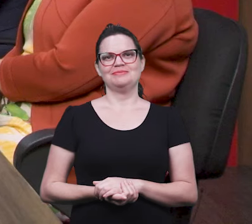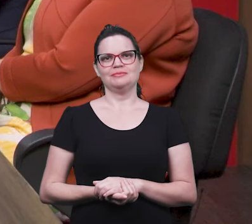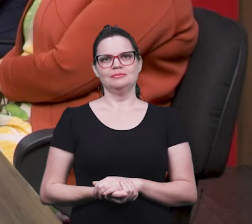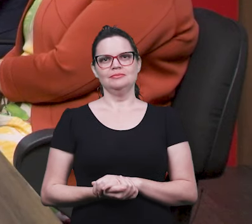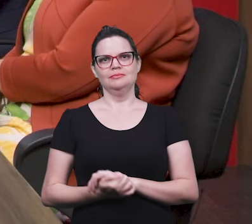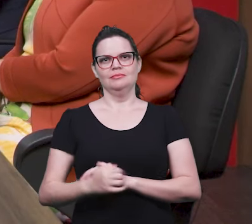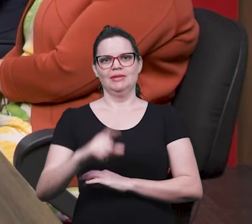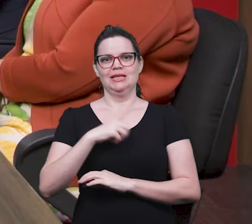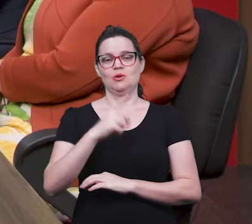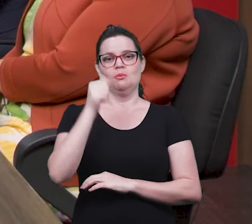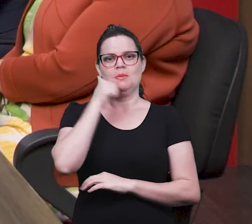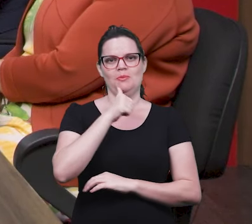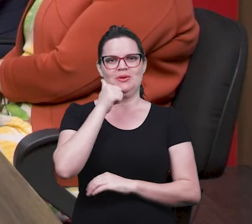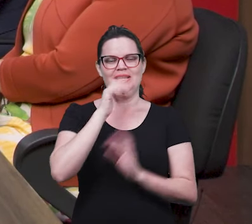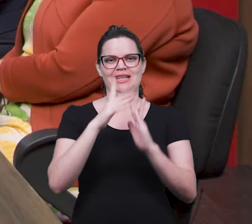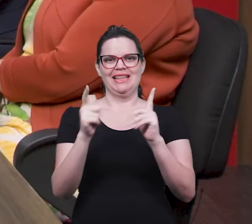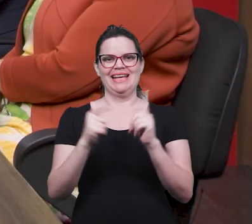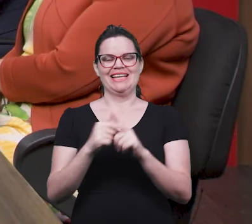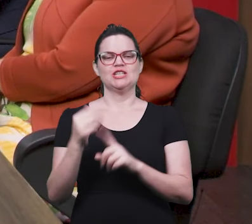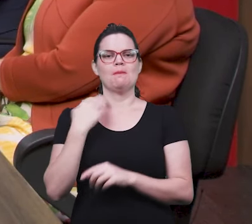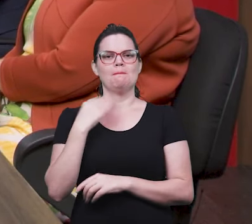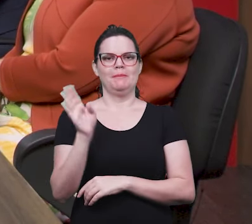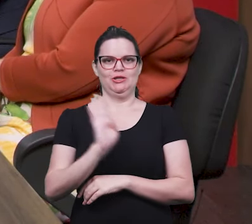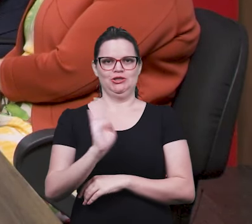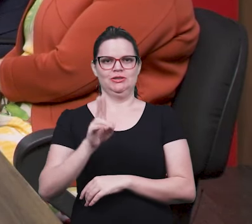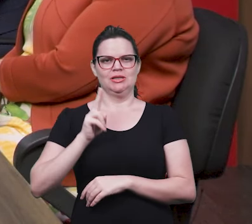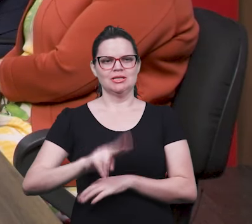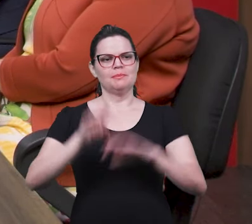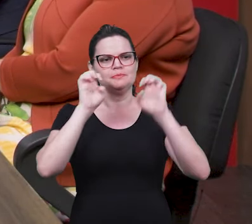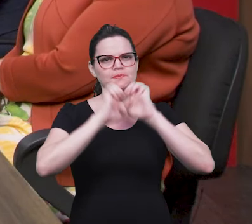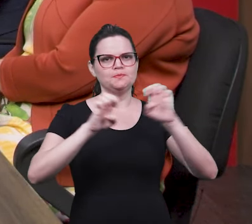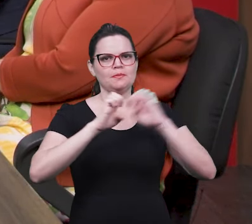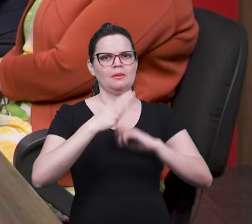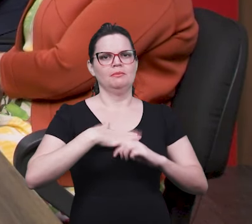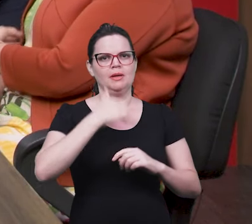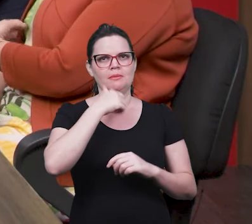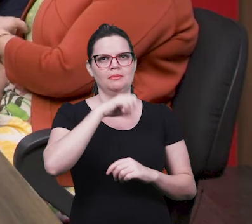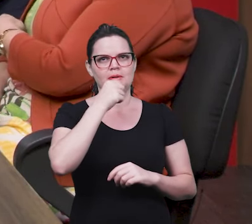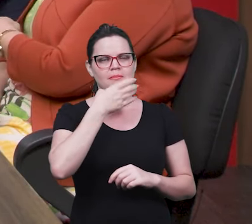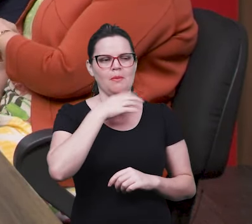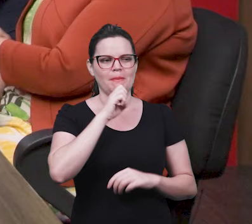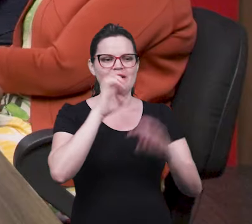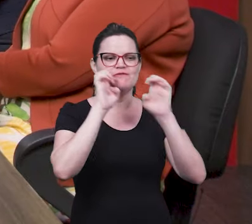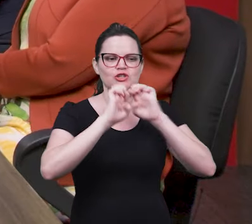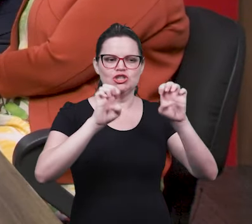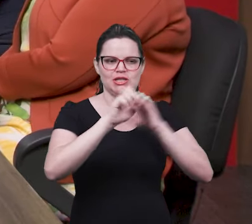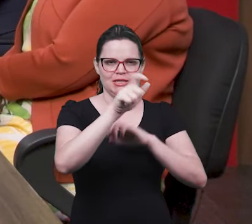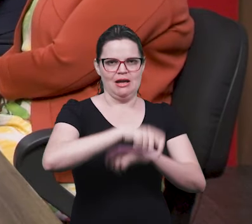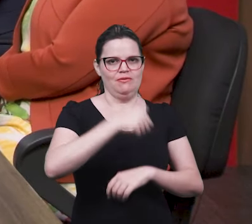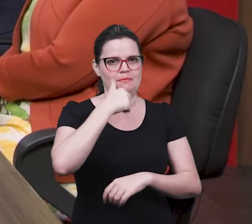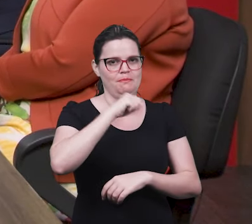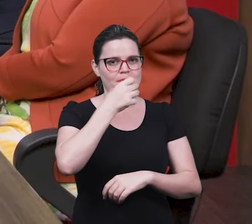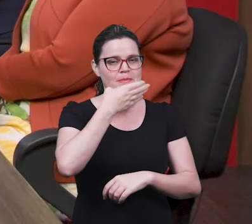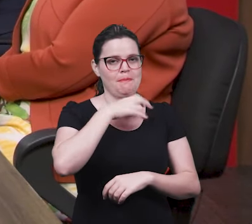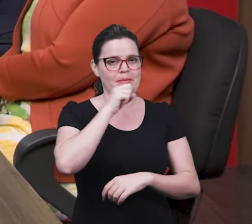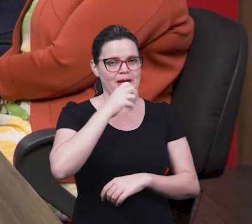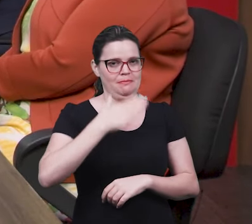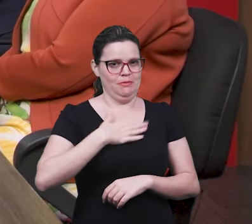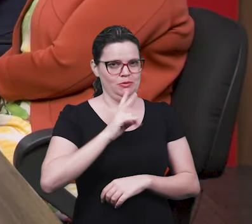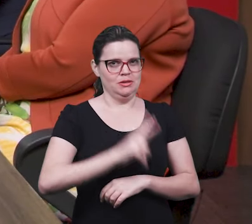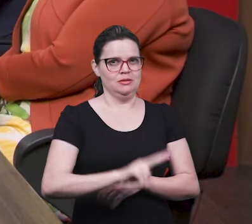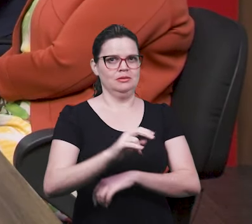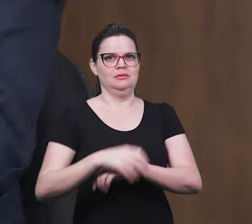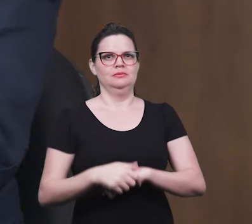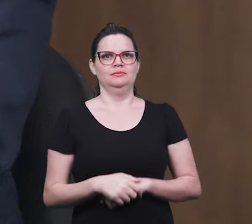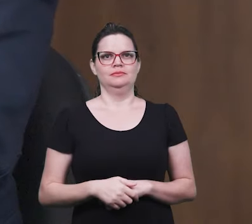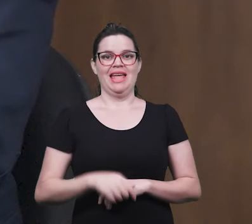tinha uma senhora da Igreja Batista que evangelizava meus pais. Uma senhora muito distinta, então eu evangelizava meu pai e minha mãe. Ela chegava lá em casa,